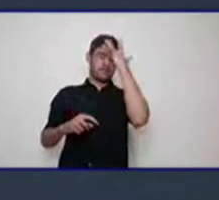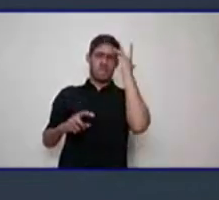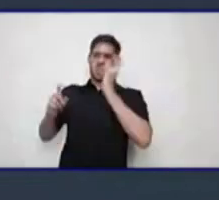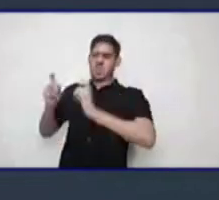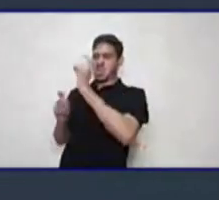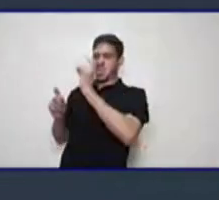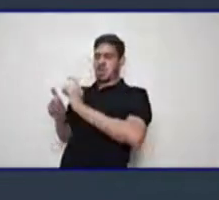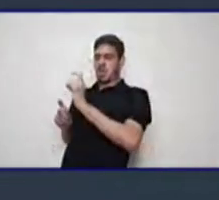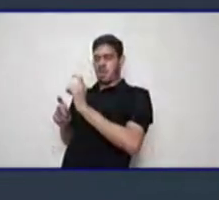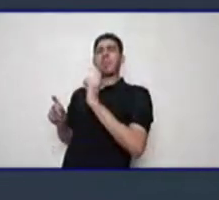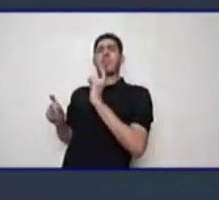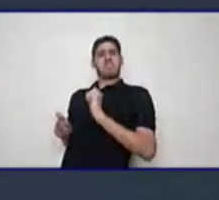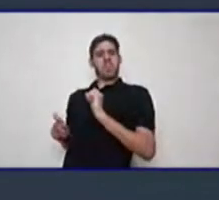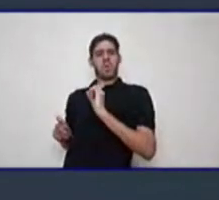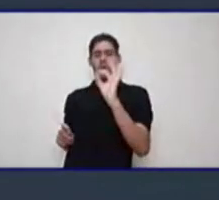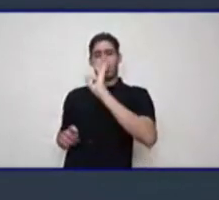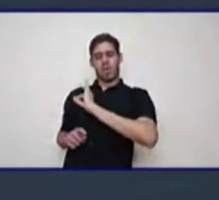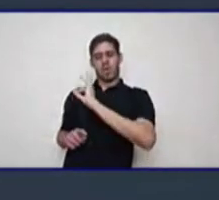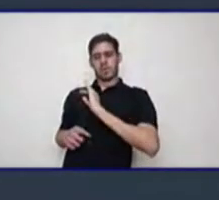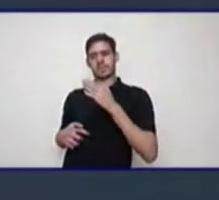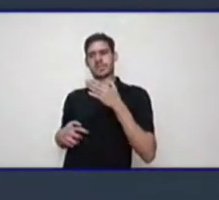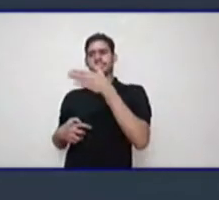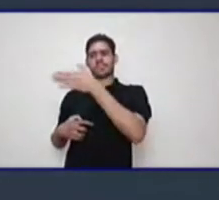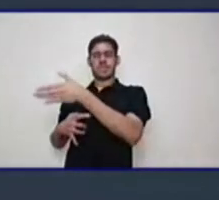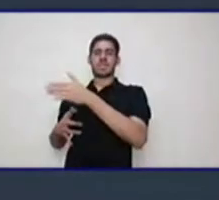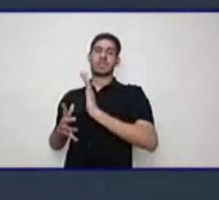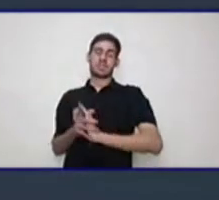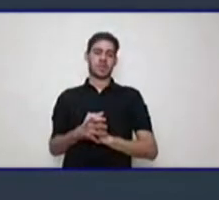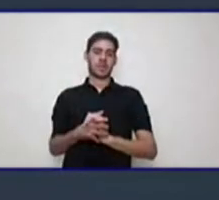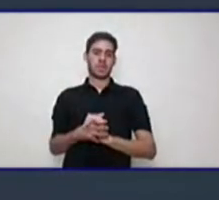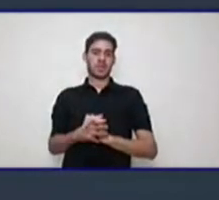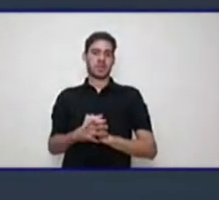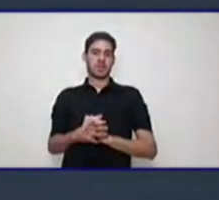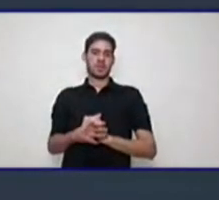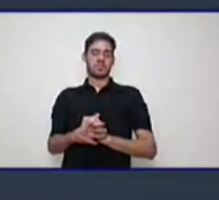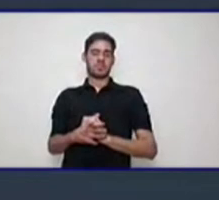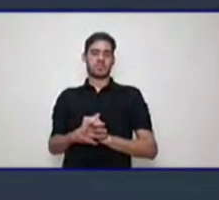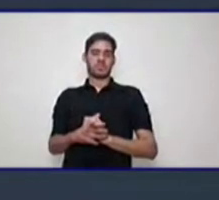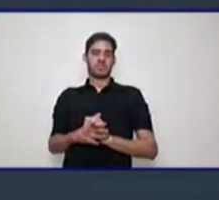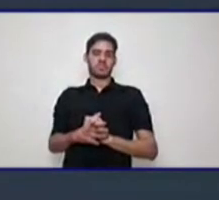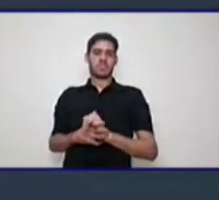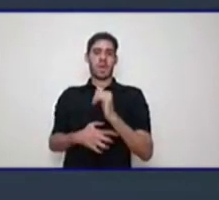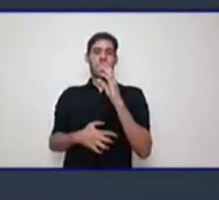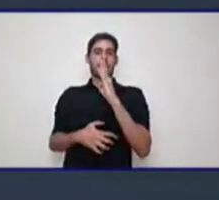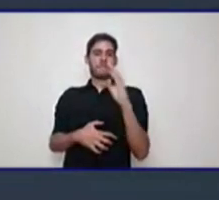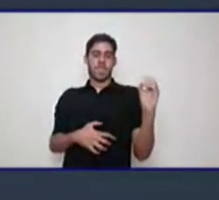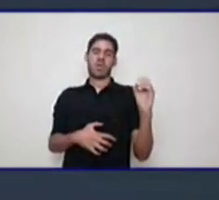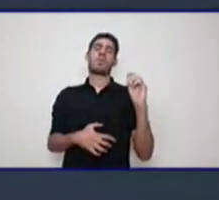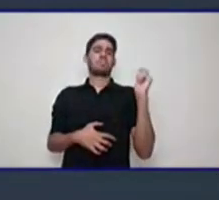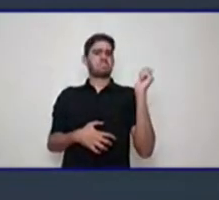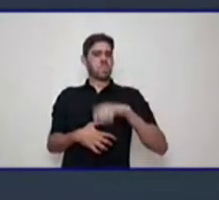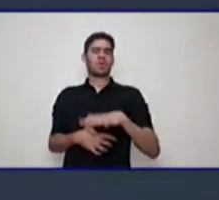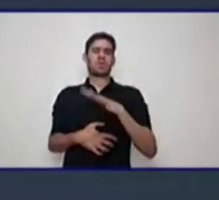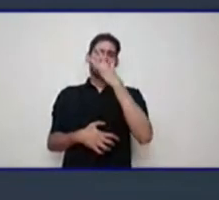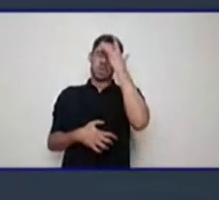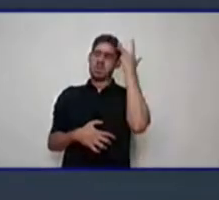e pode ir à jurisdição penal postular a apenação de quem